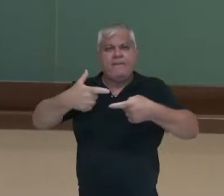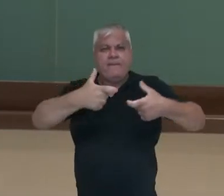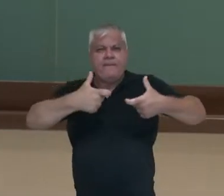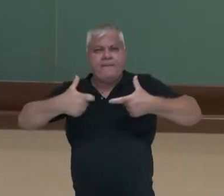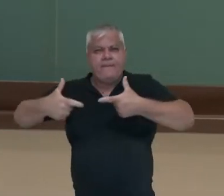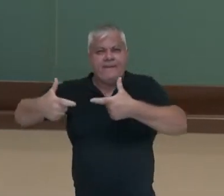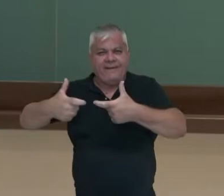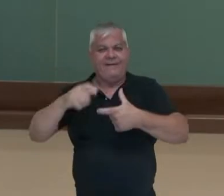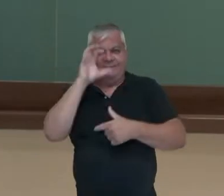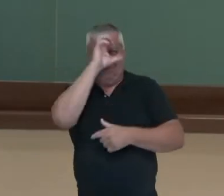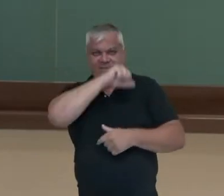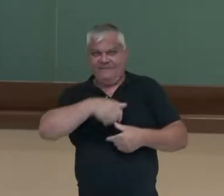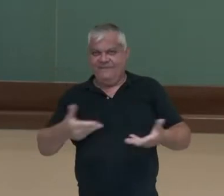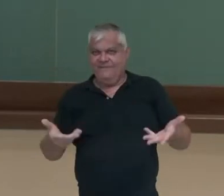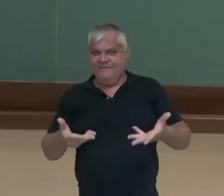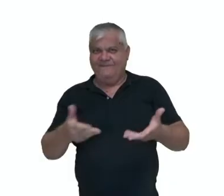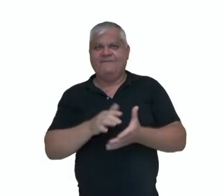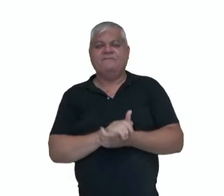ver um pouquinho aqui.